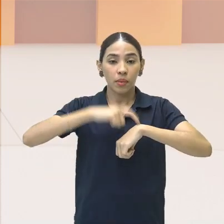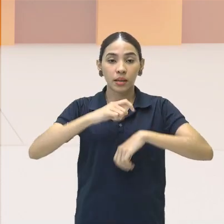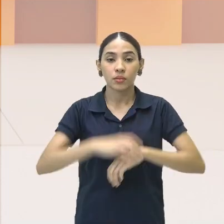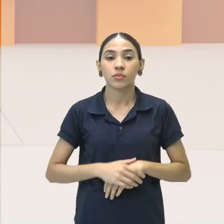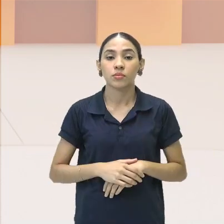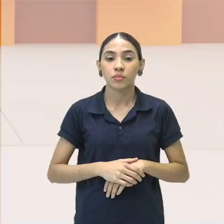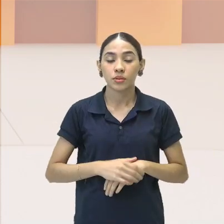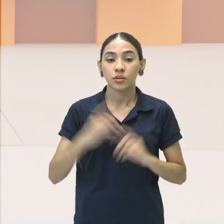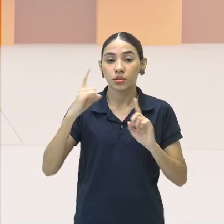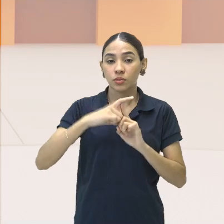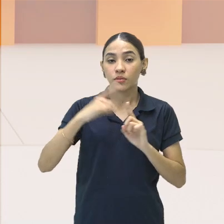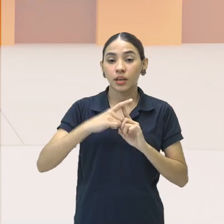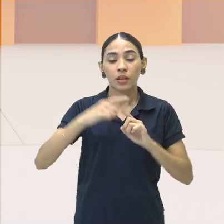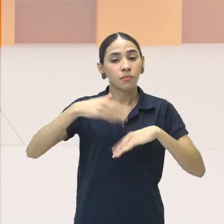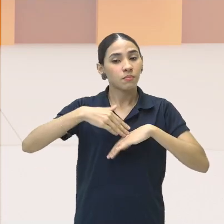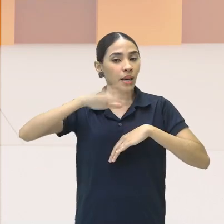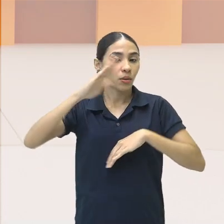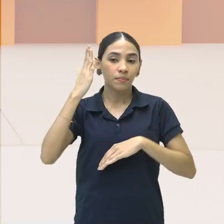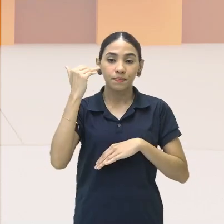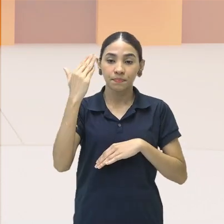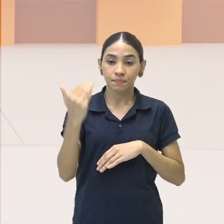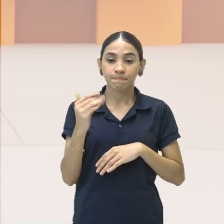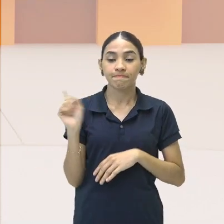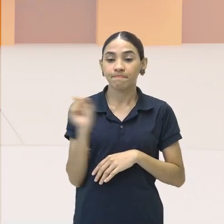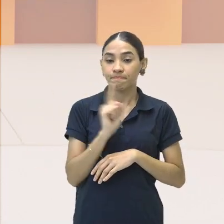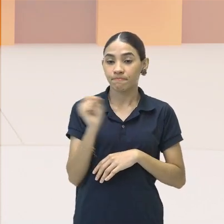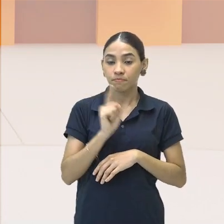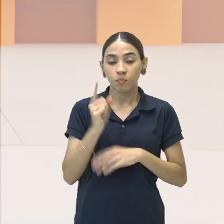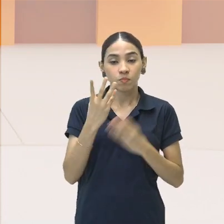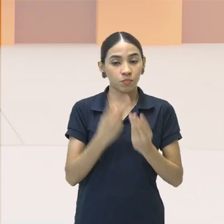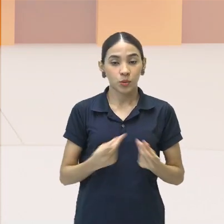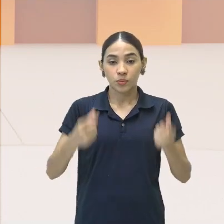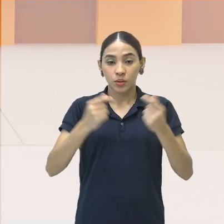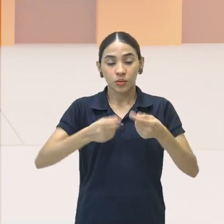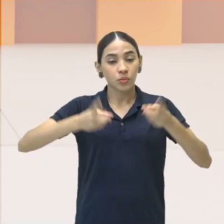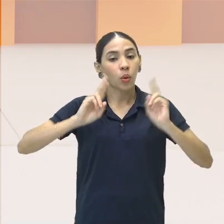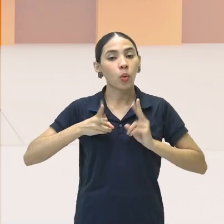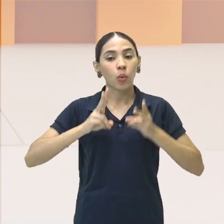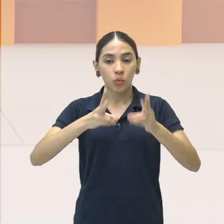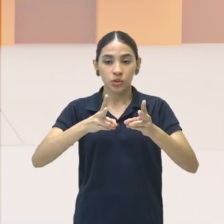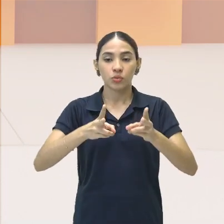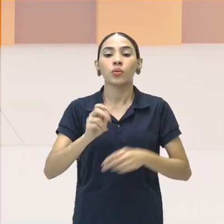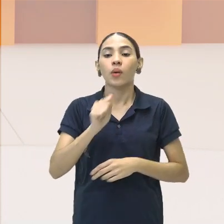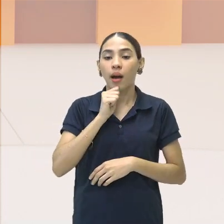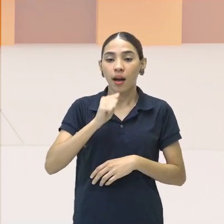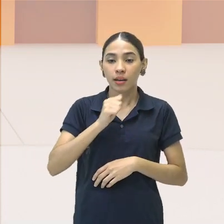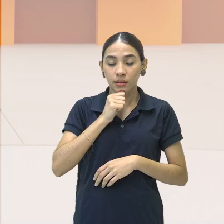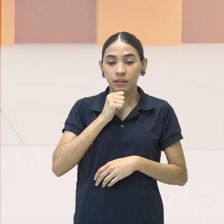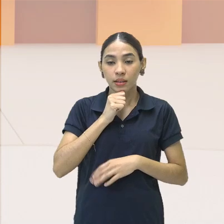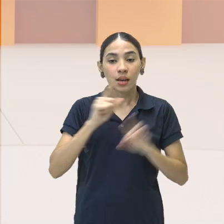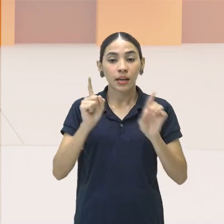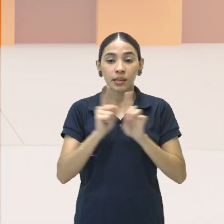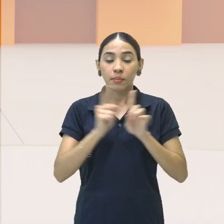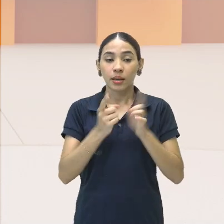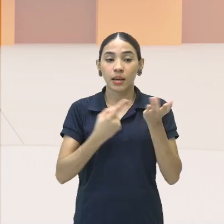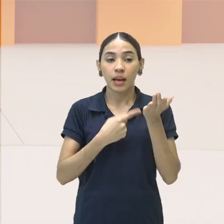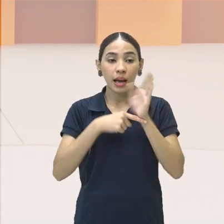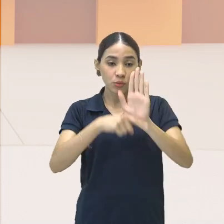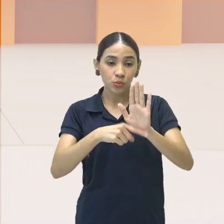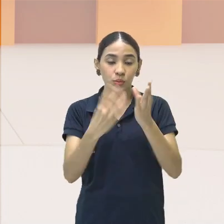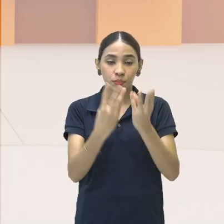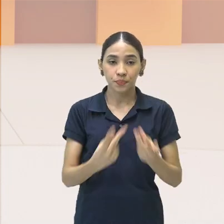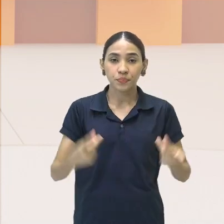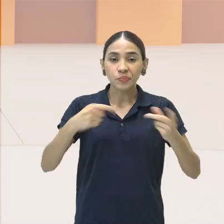em que tiveram maior ascensão, elas não deixaram de existir. Elas coexistem e elas favorecem para que a